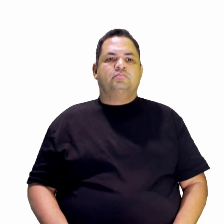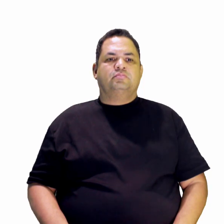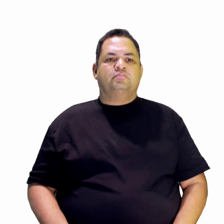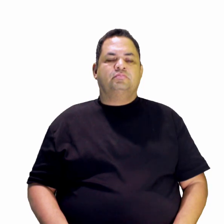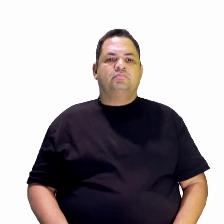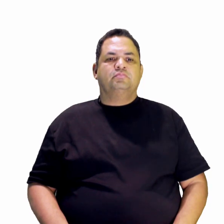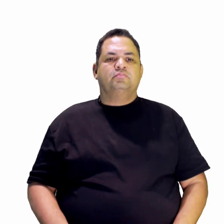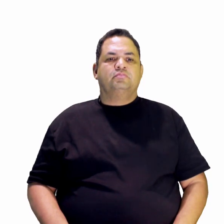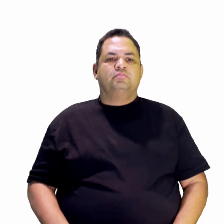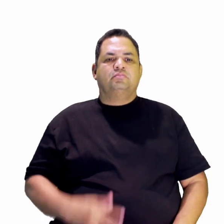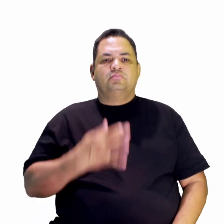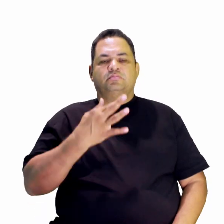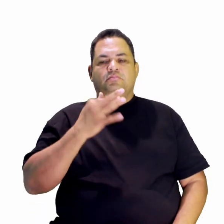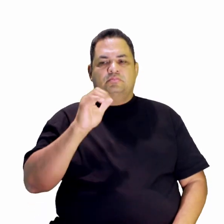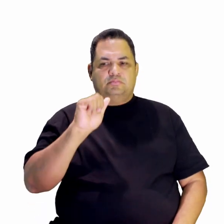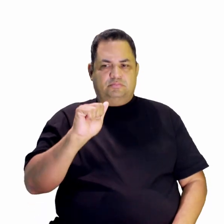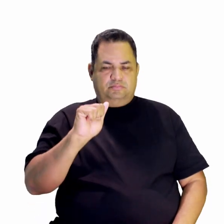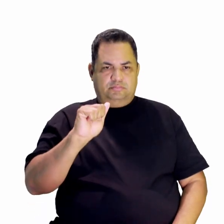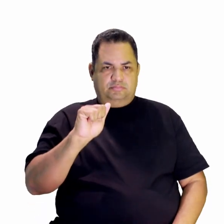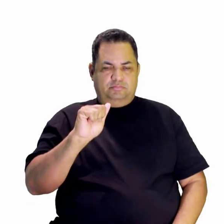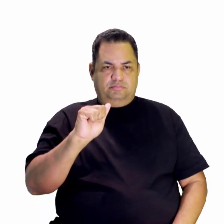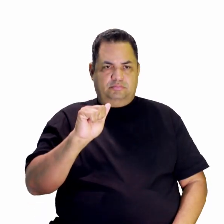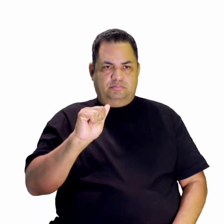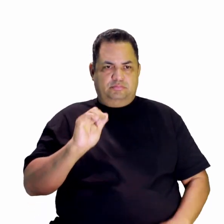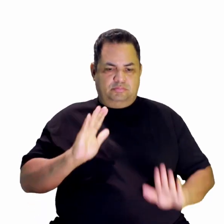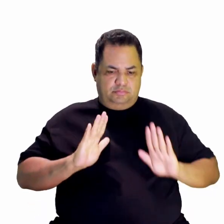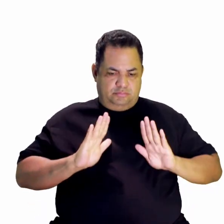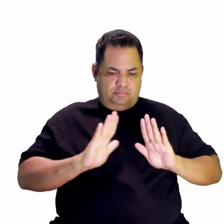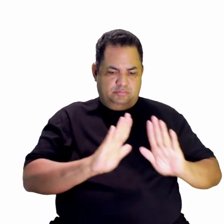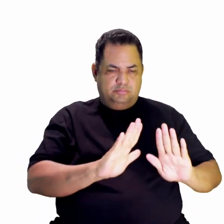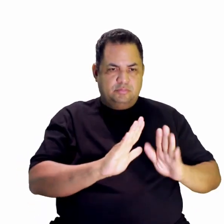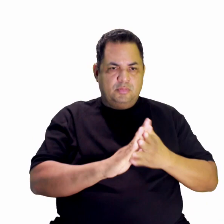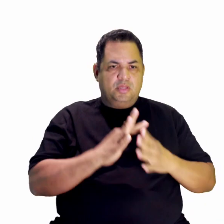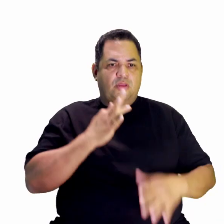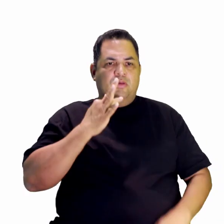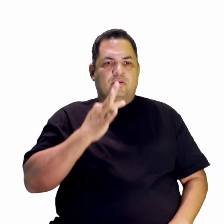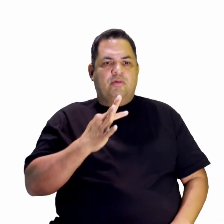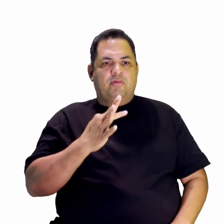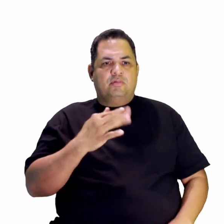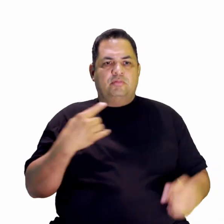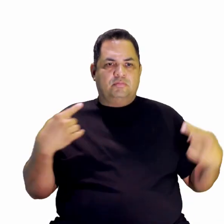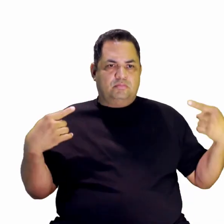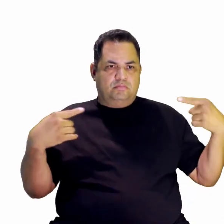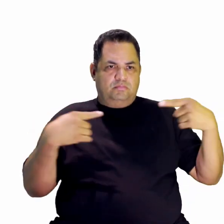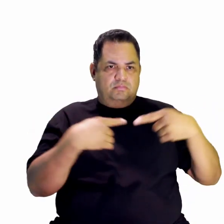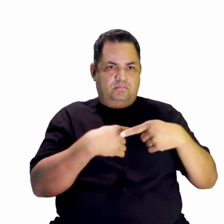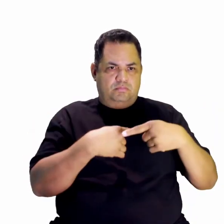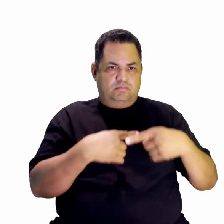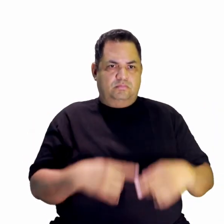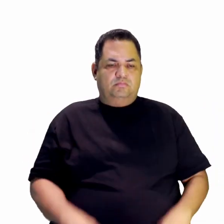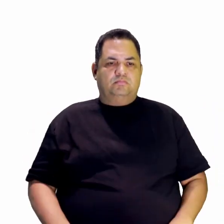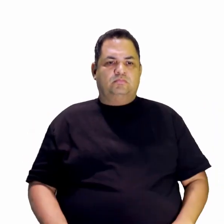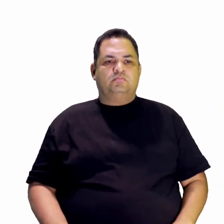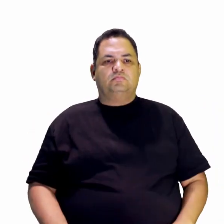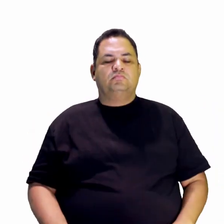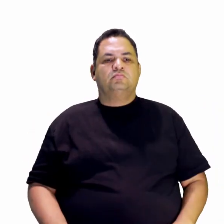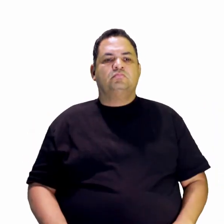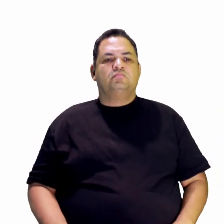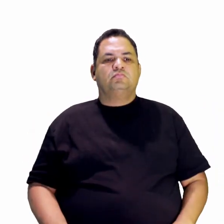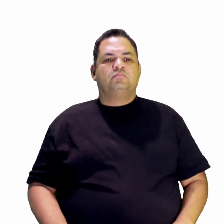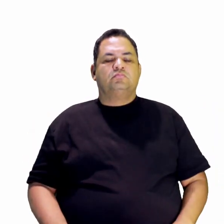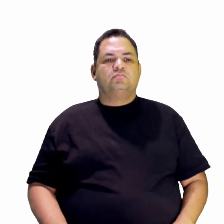a força de atrito está produzindo ali em sentido oposto da força, né? Uma força